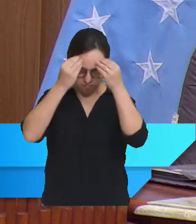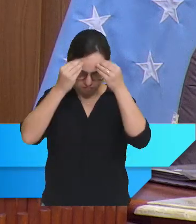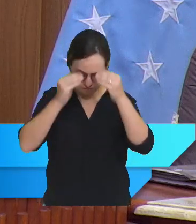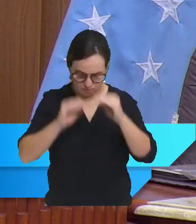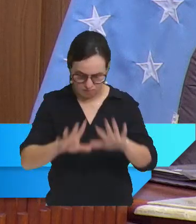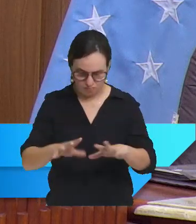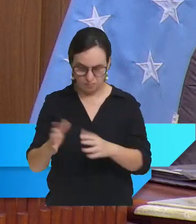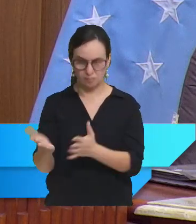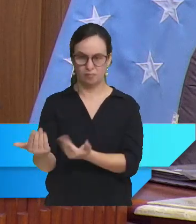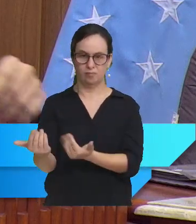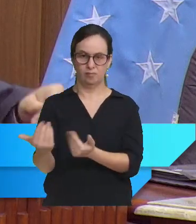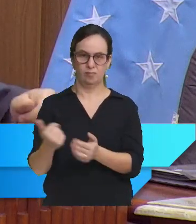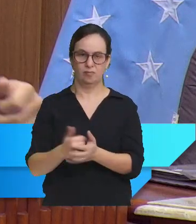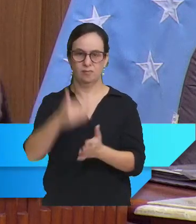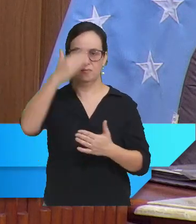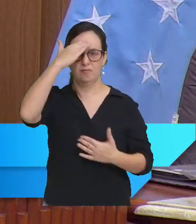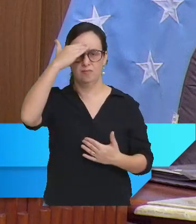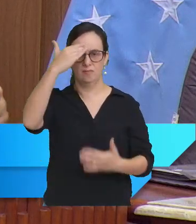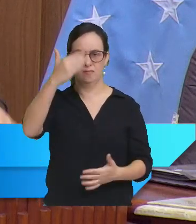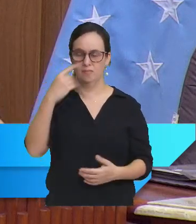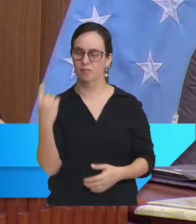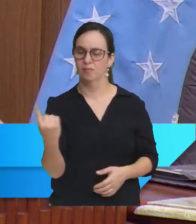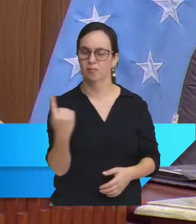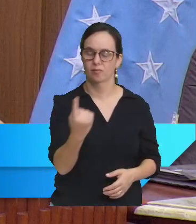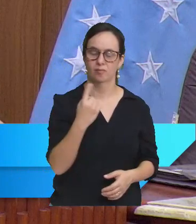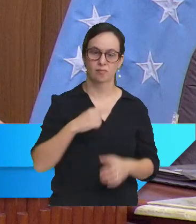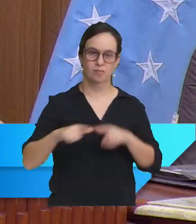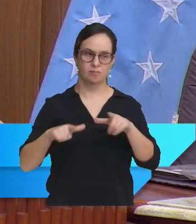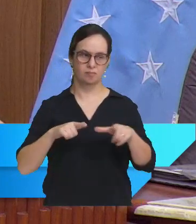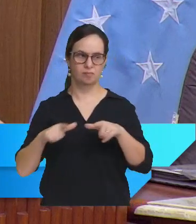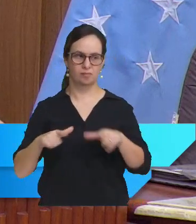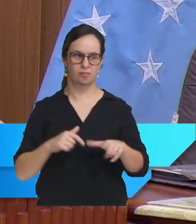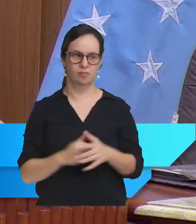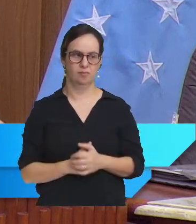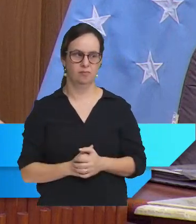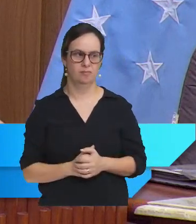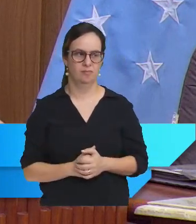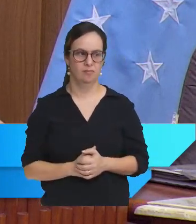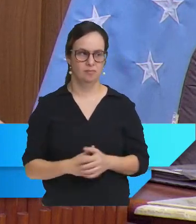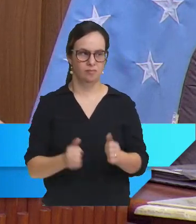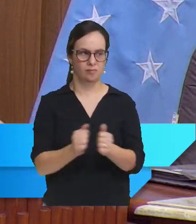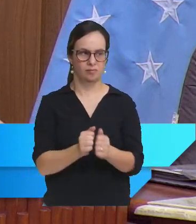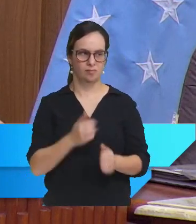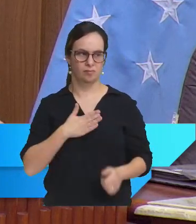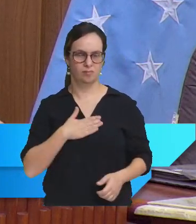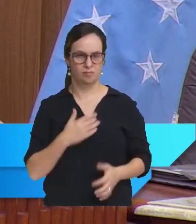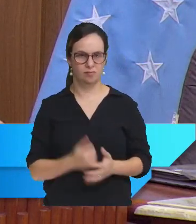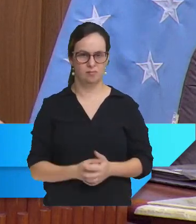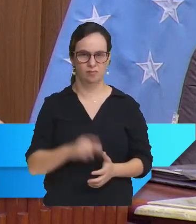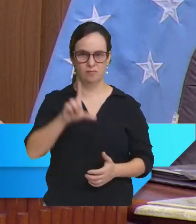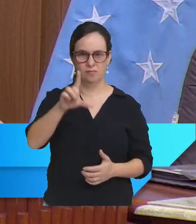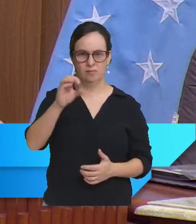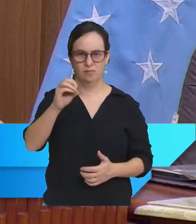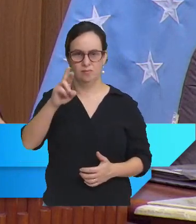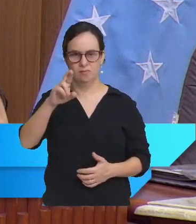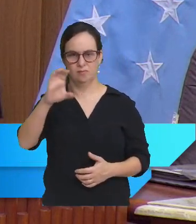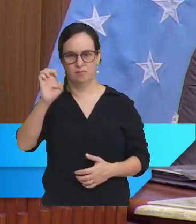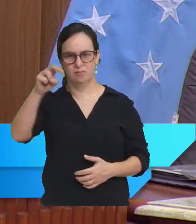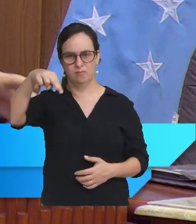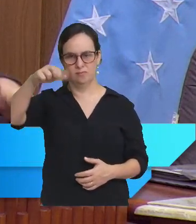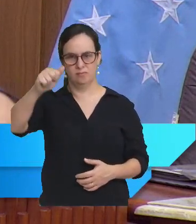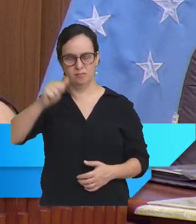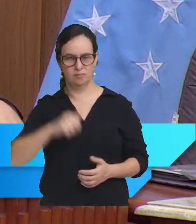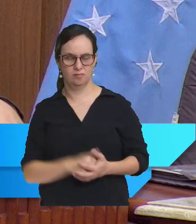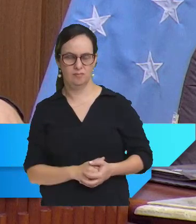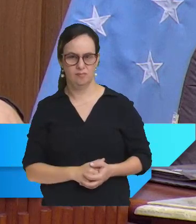cada um dos que estiveram comigo trabalhando. A Lorena, que fez o design gráfico. a Lara, que ajudou a gente aí, fazendo